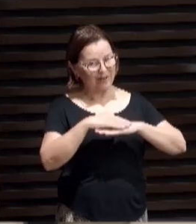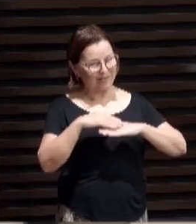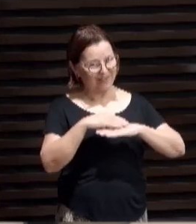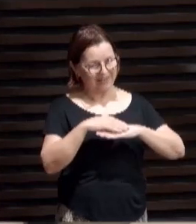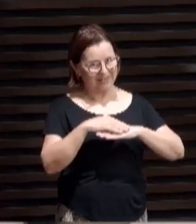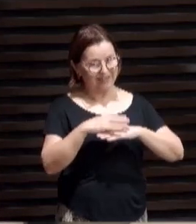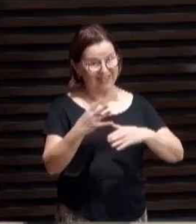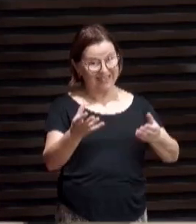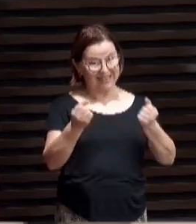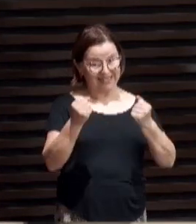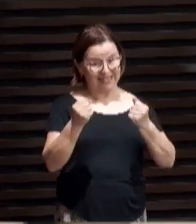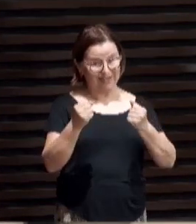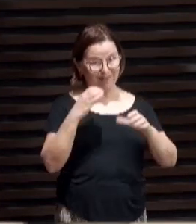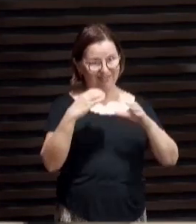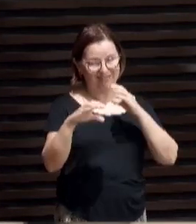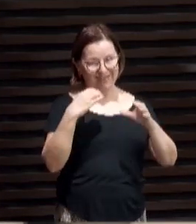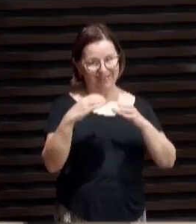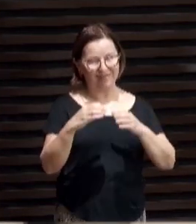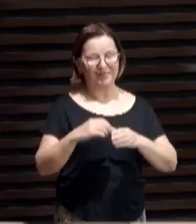estamos cantando.